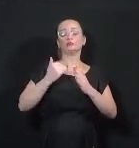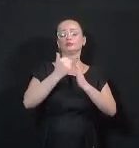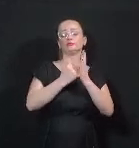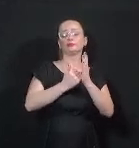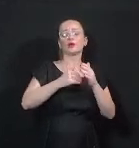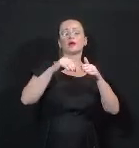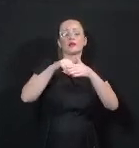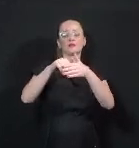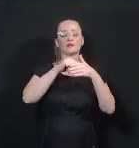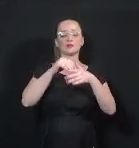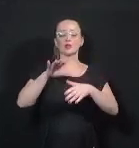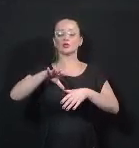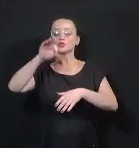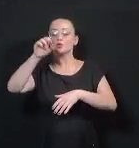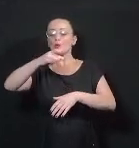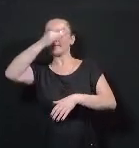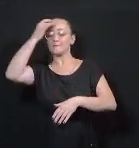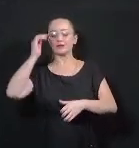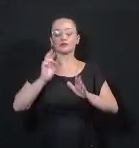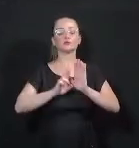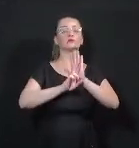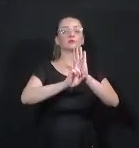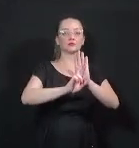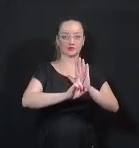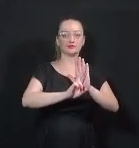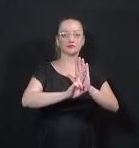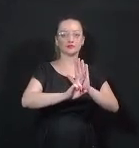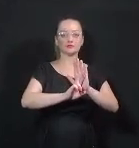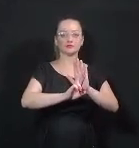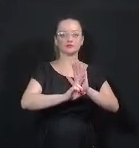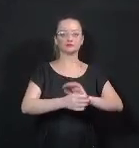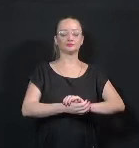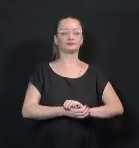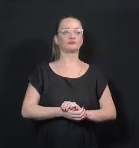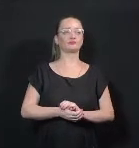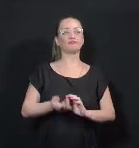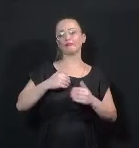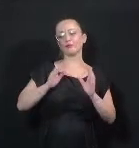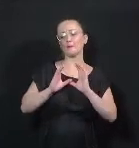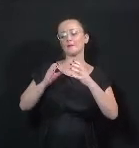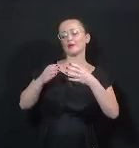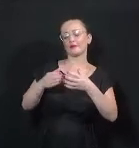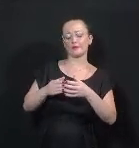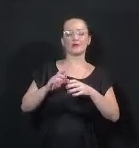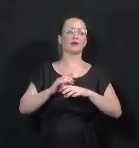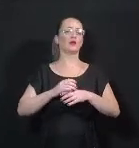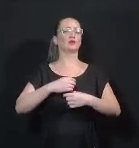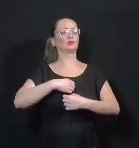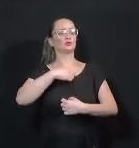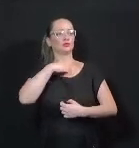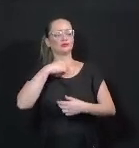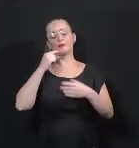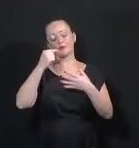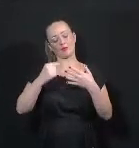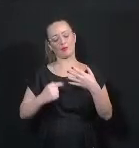na escolha de representantes nos parlamentos, nos executivos,